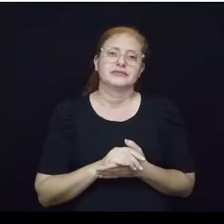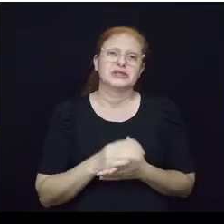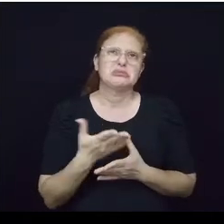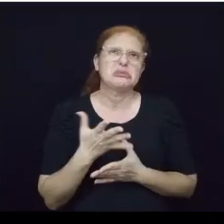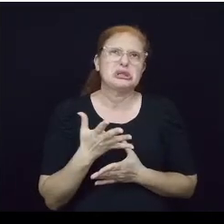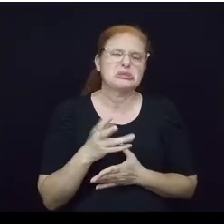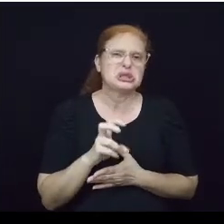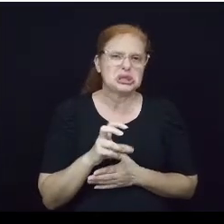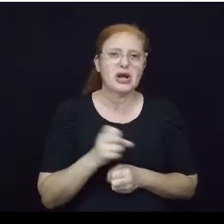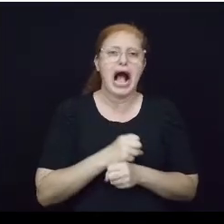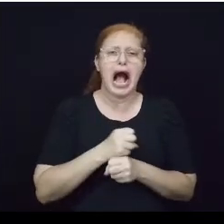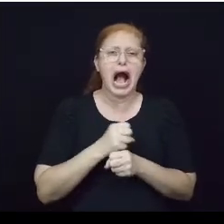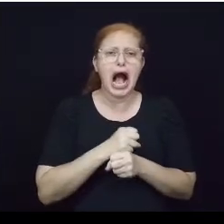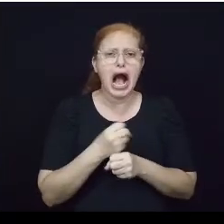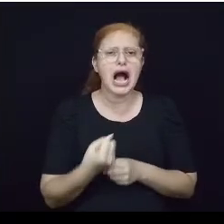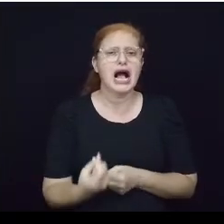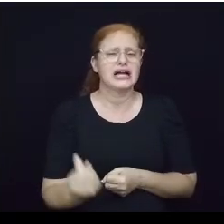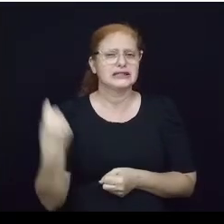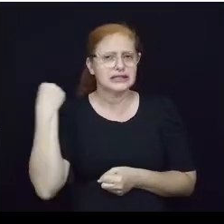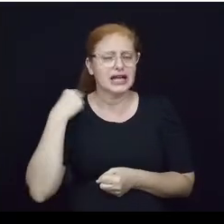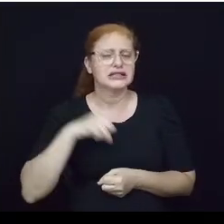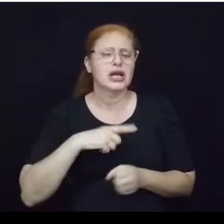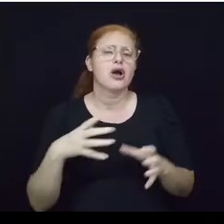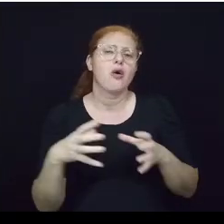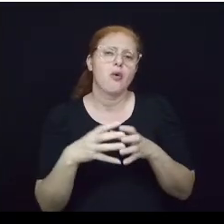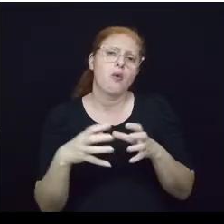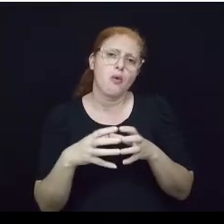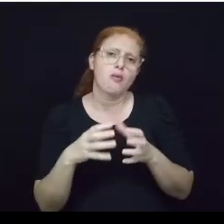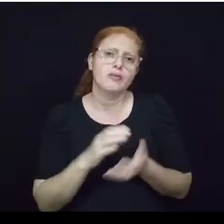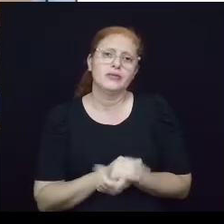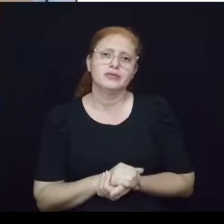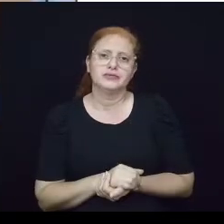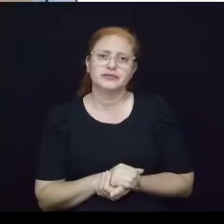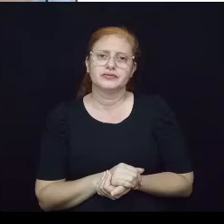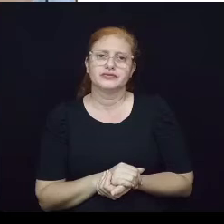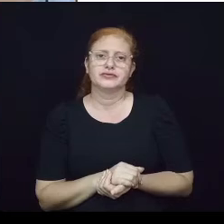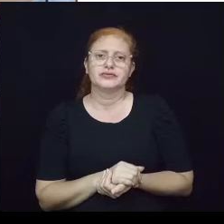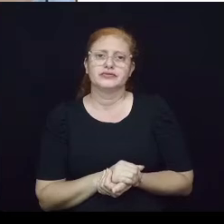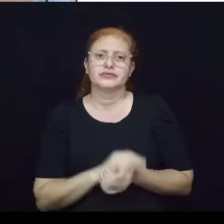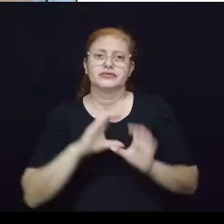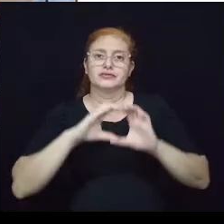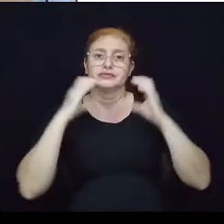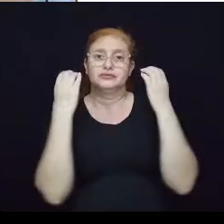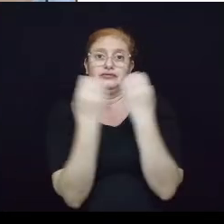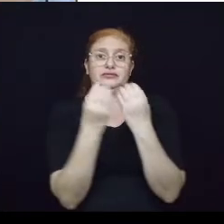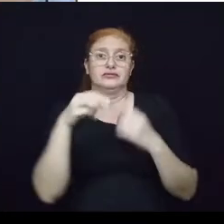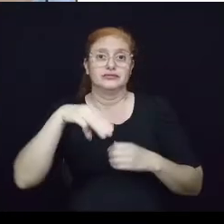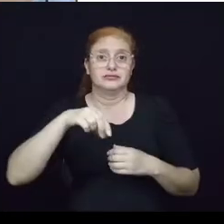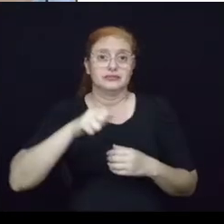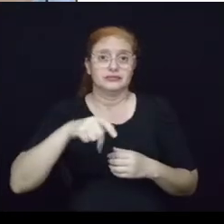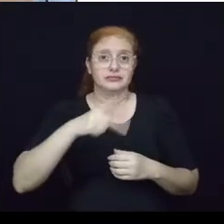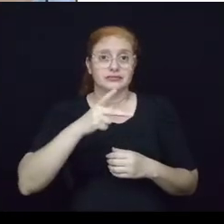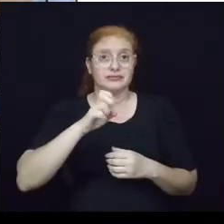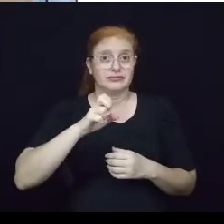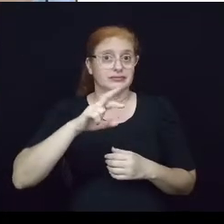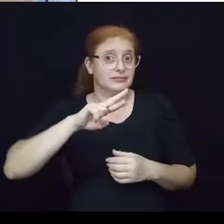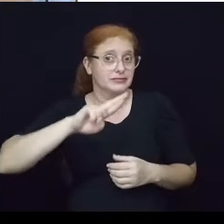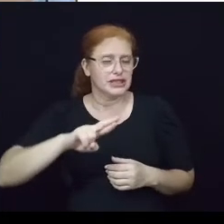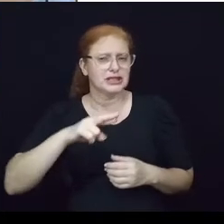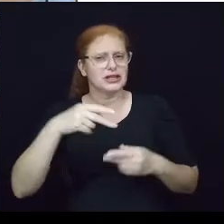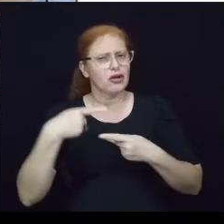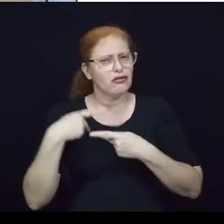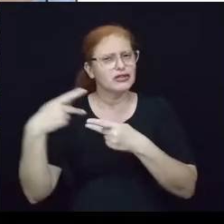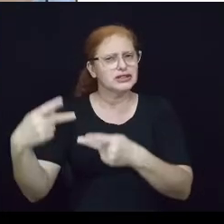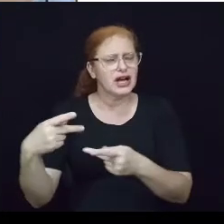que uns 5 anos atrás, o pessoal que é da comunidade Maker, né, eles me convidaram para dar